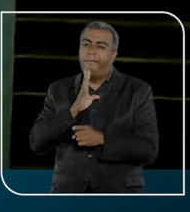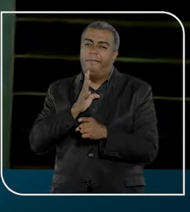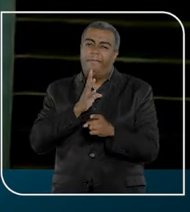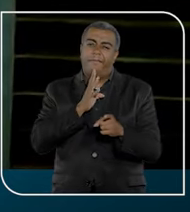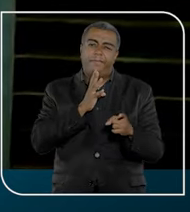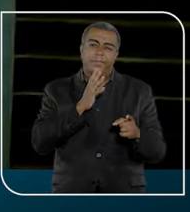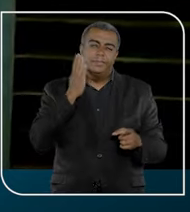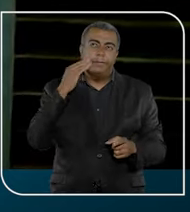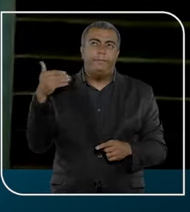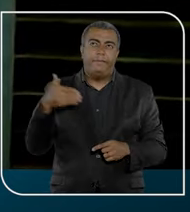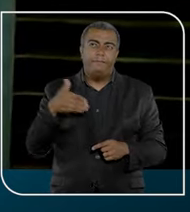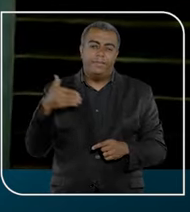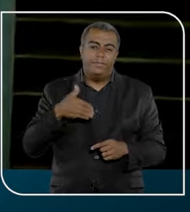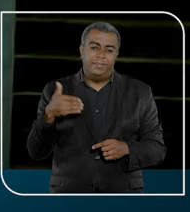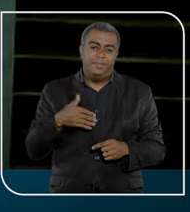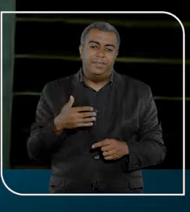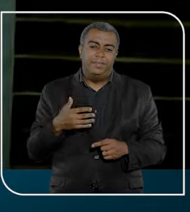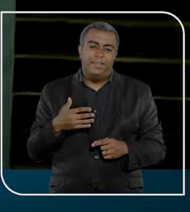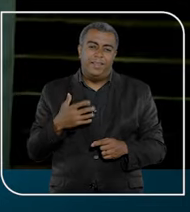figurinhas carimbadas, né?